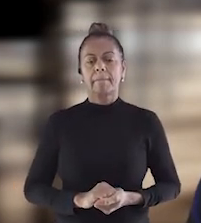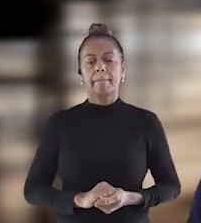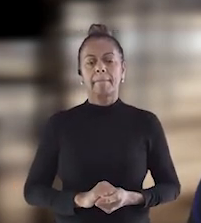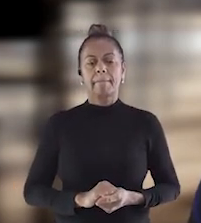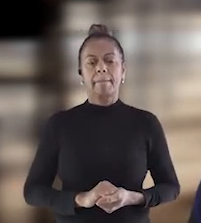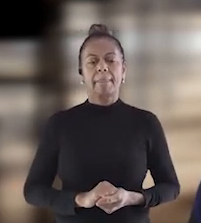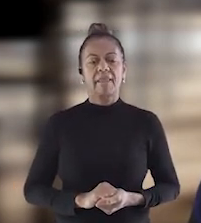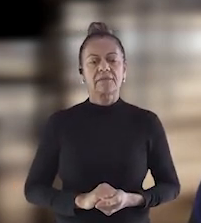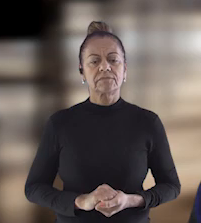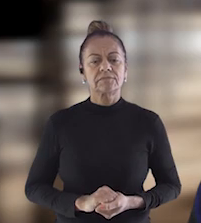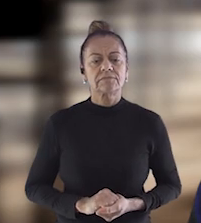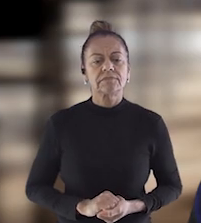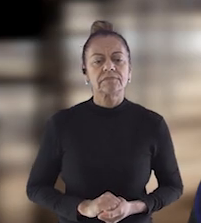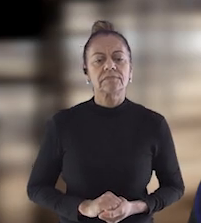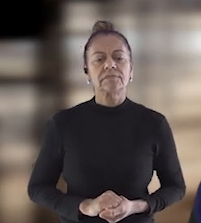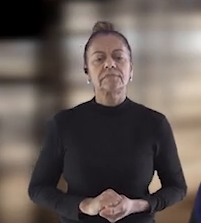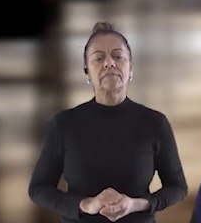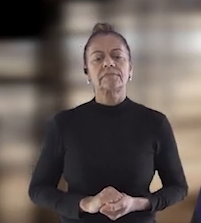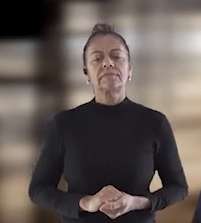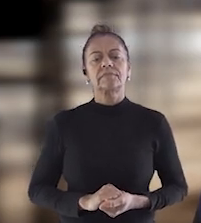falta.